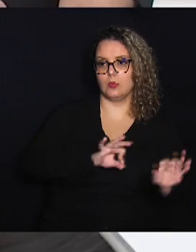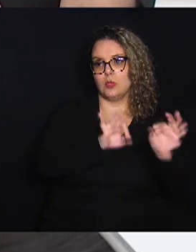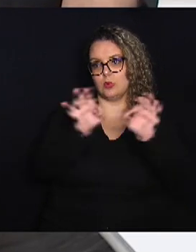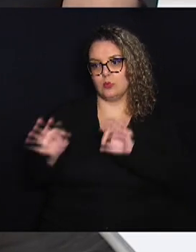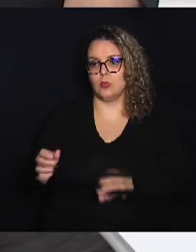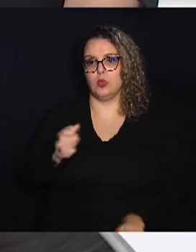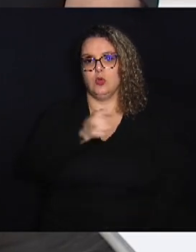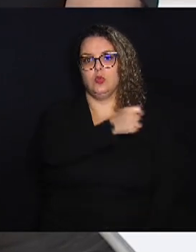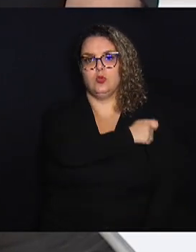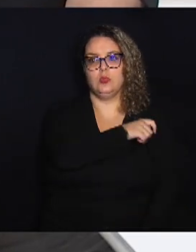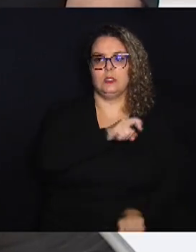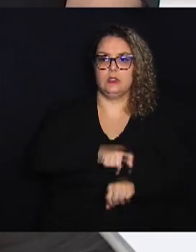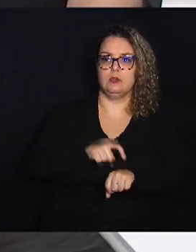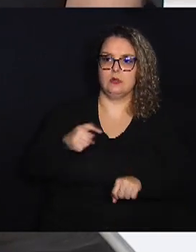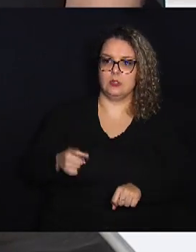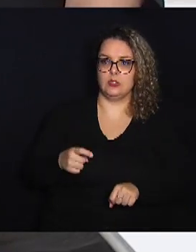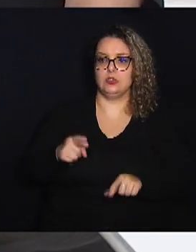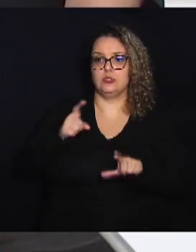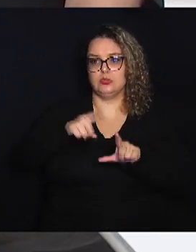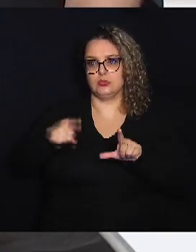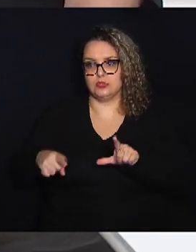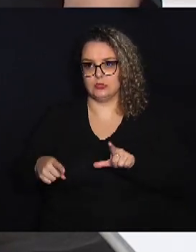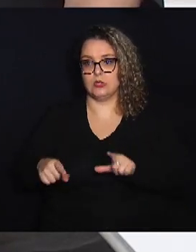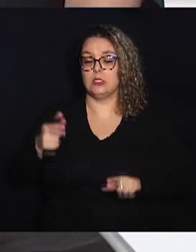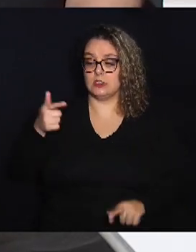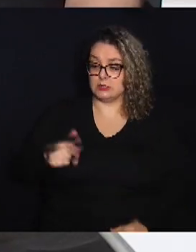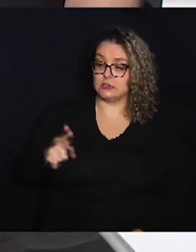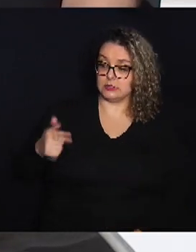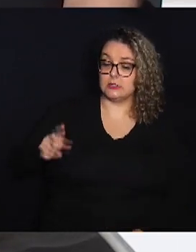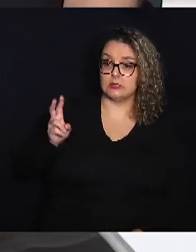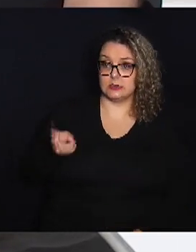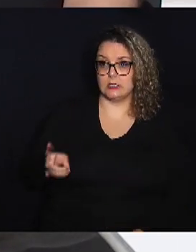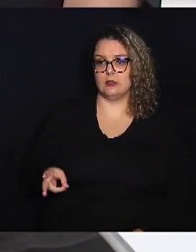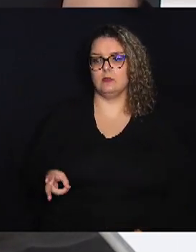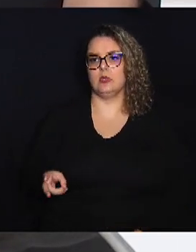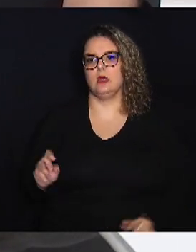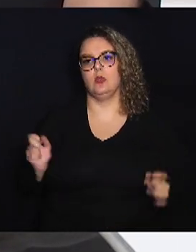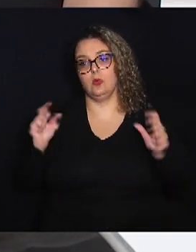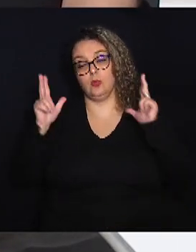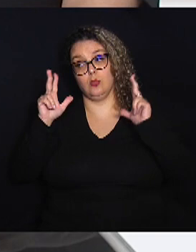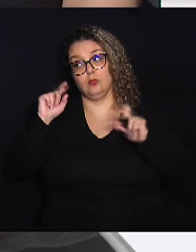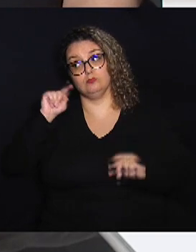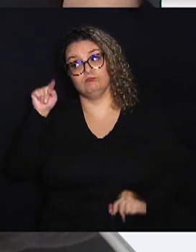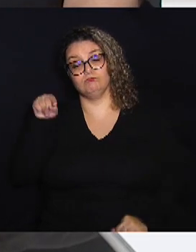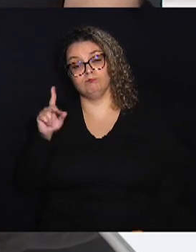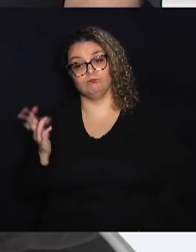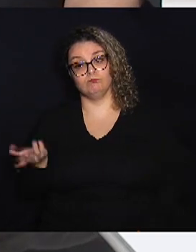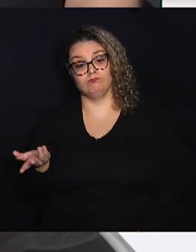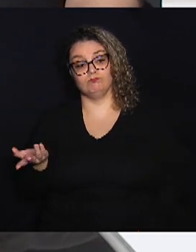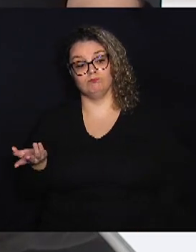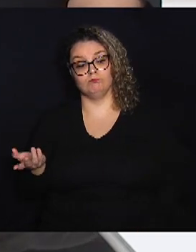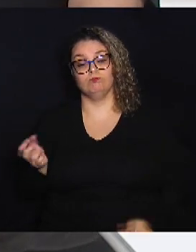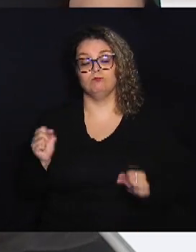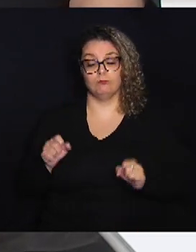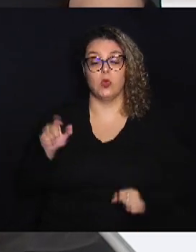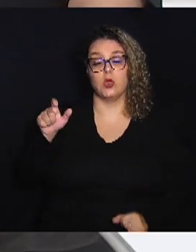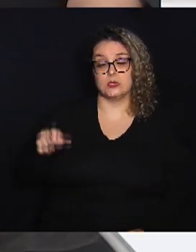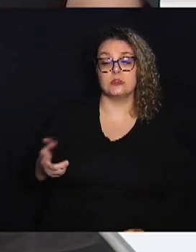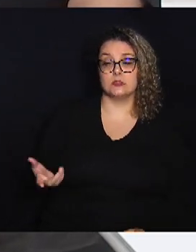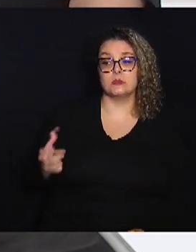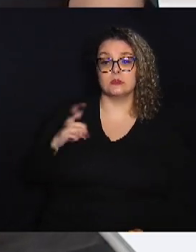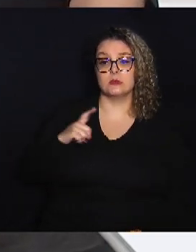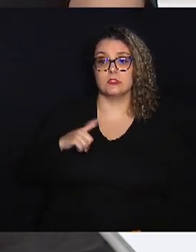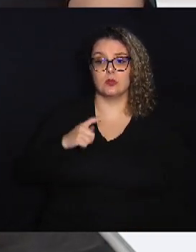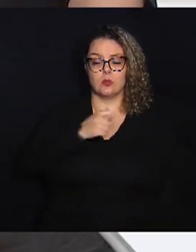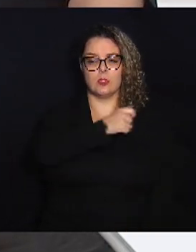o tempo e vejo esses indicadores repetidamente, aí já acende aquela luzinha que, opa, pode ser que aqui eu tenha de fato um